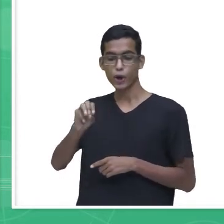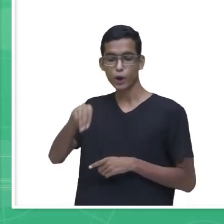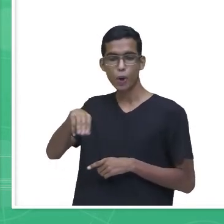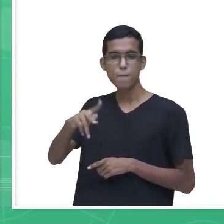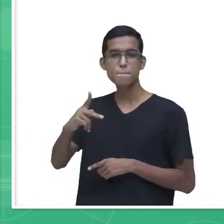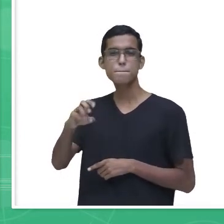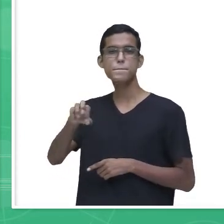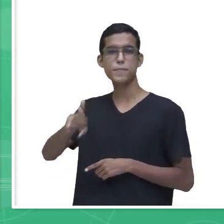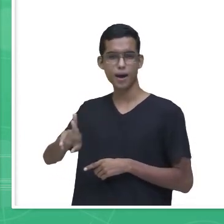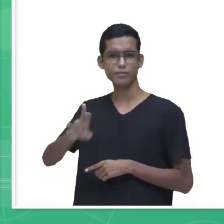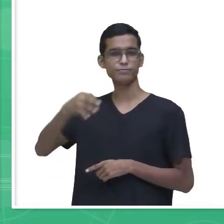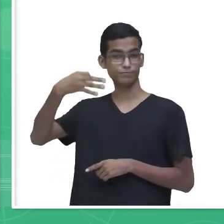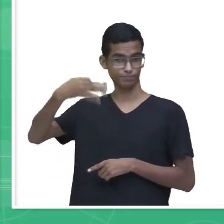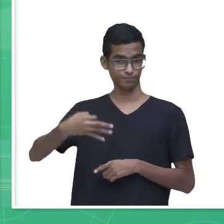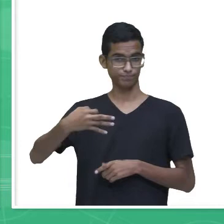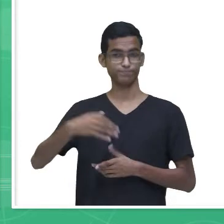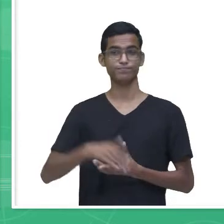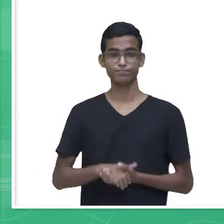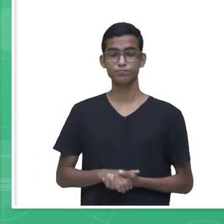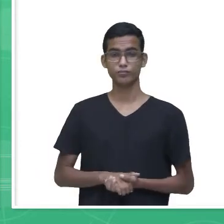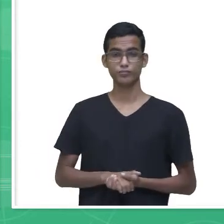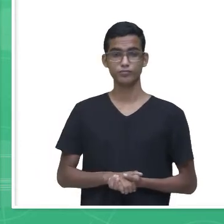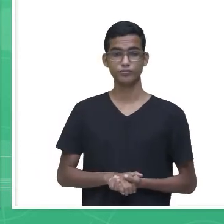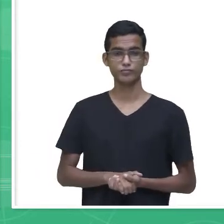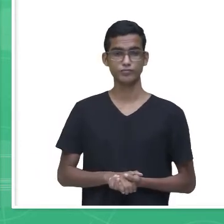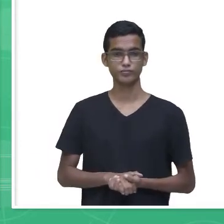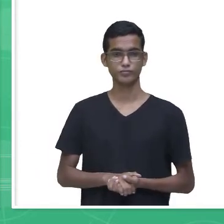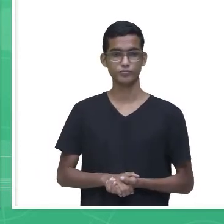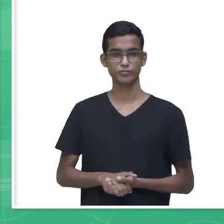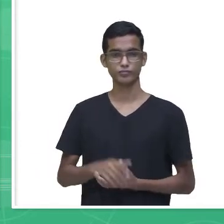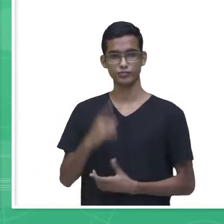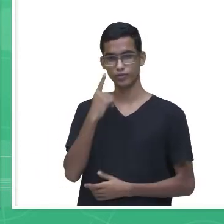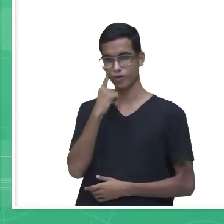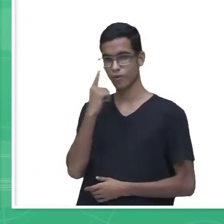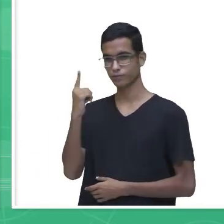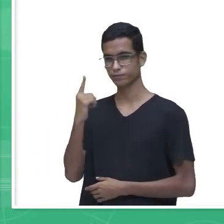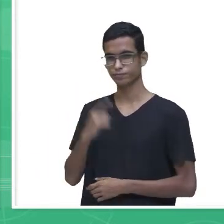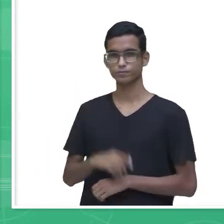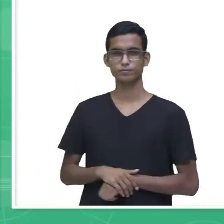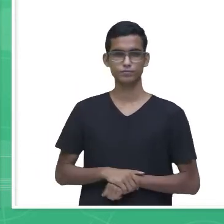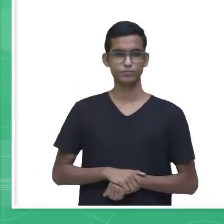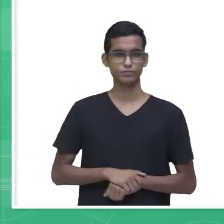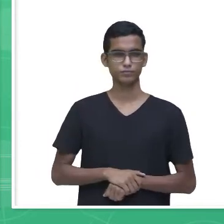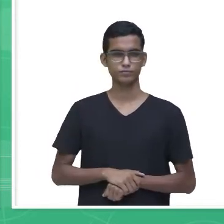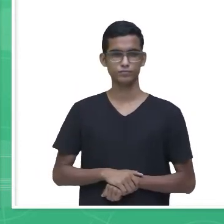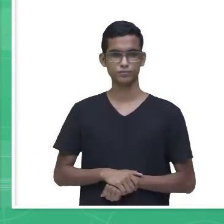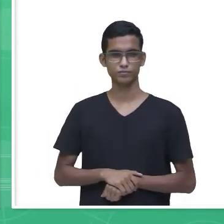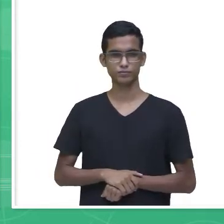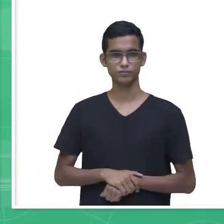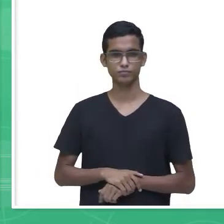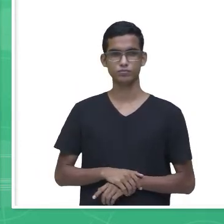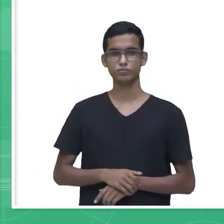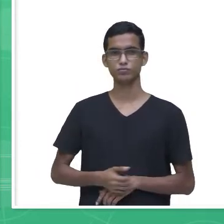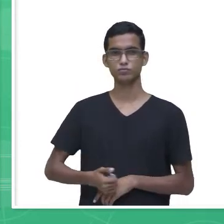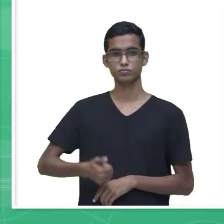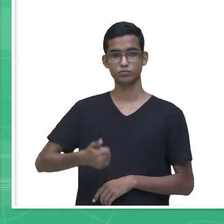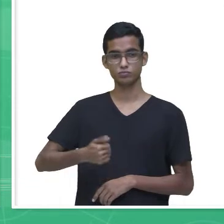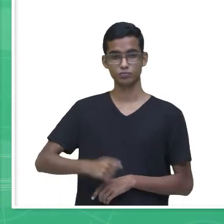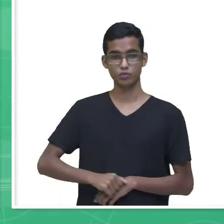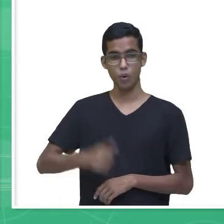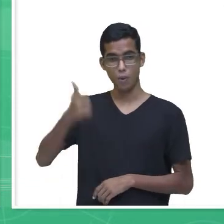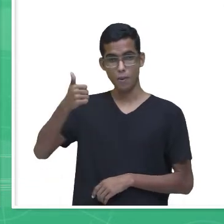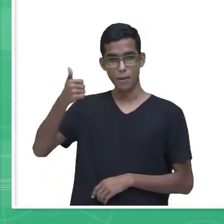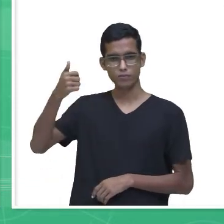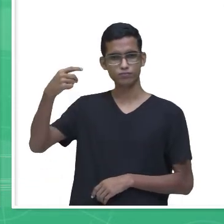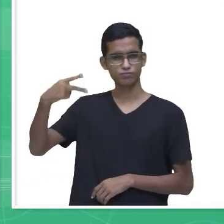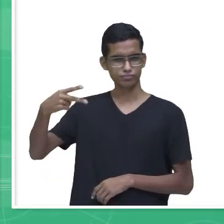entendermos melhor. Veja o verbo ver, já has visto, corretíssimo. O verbo decir, he dicho, está